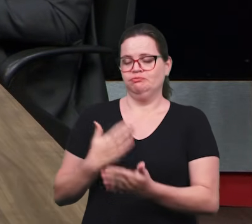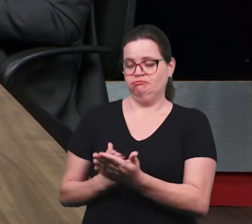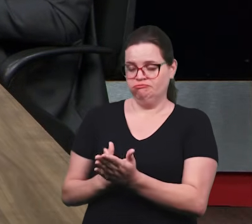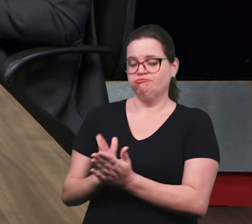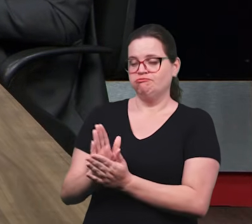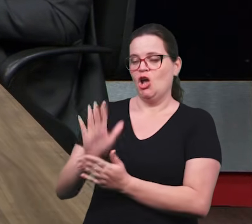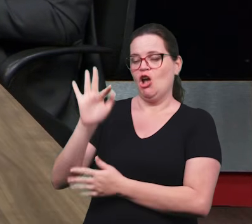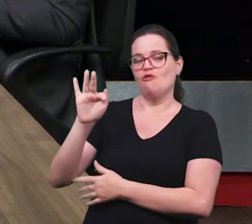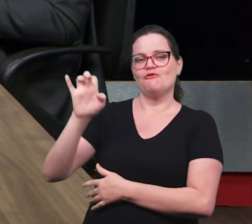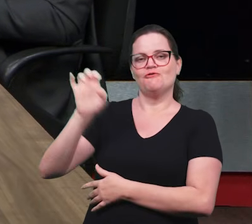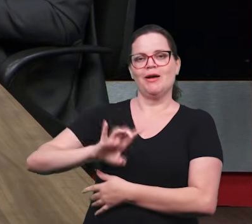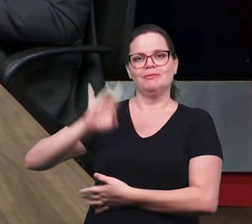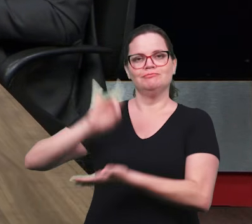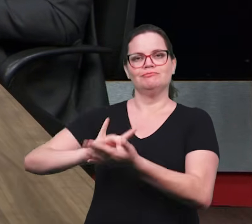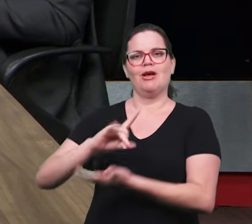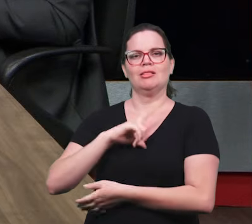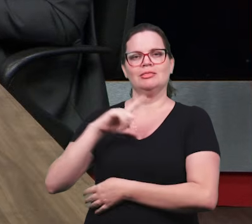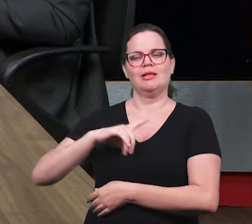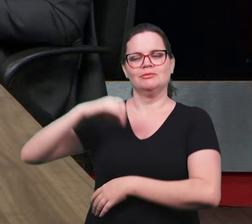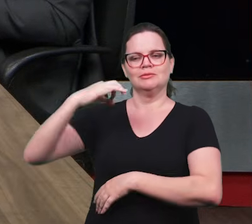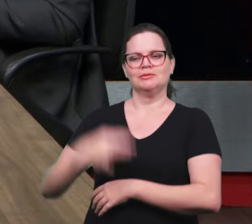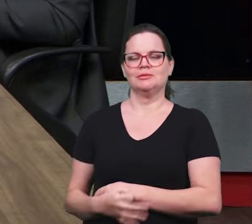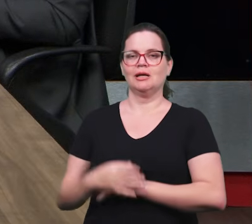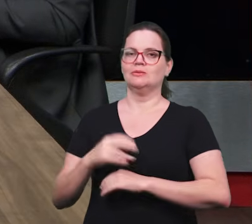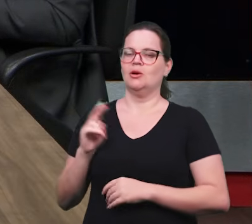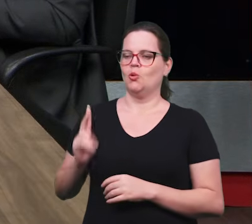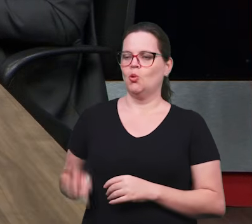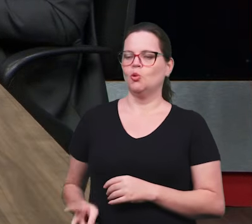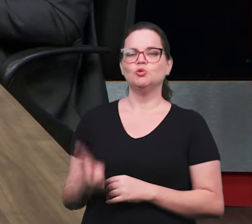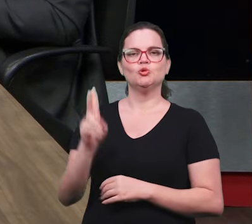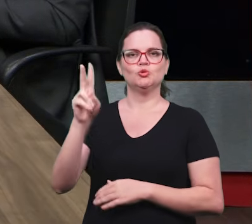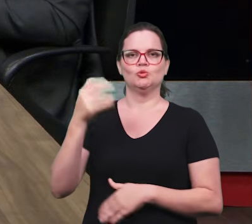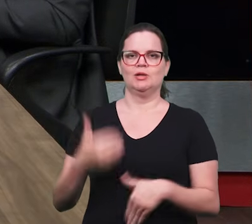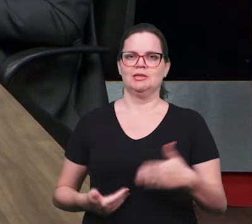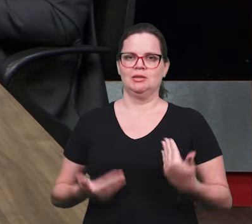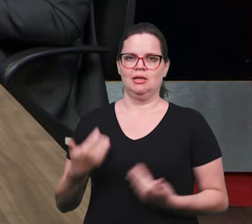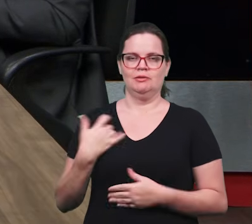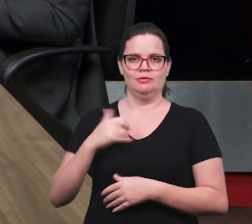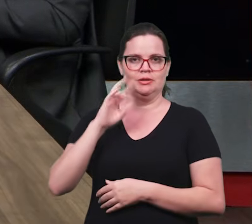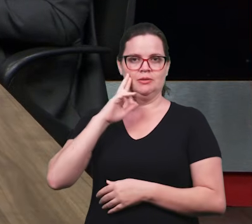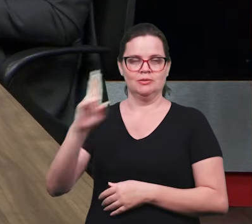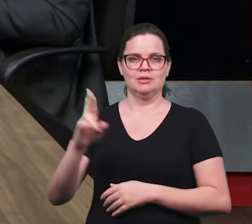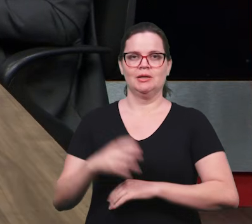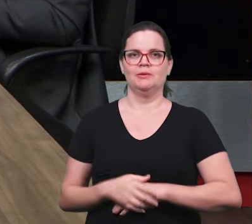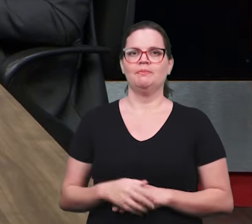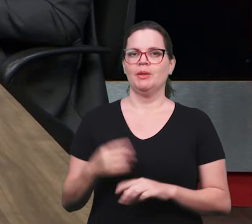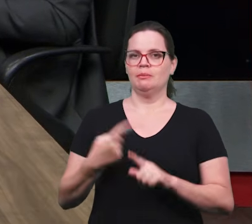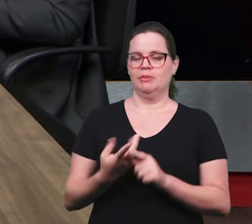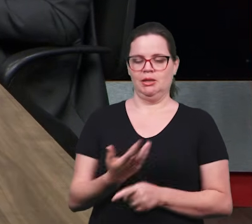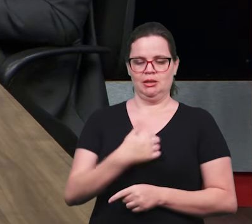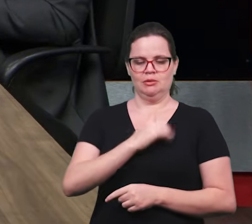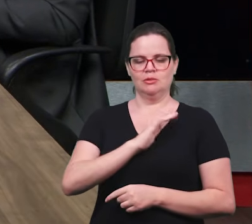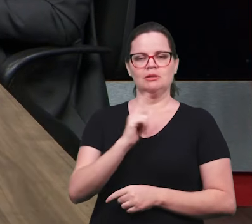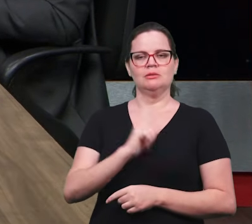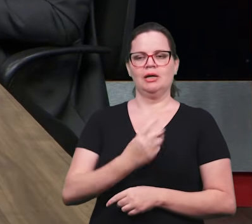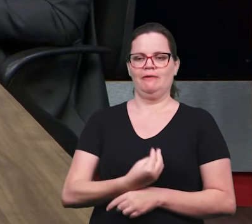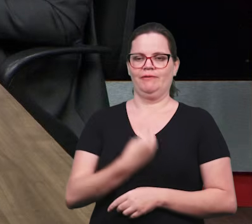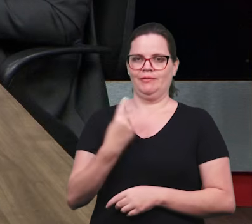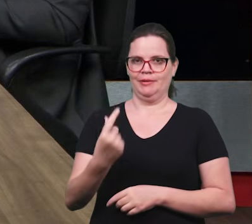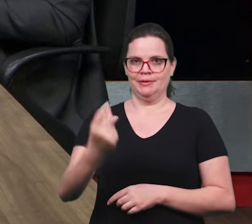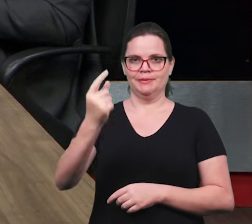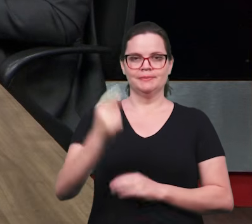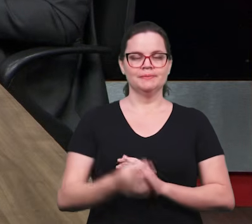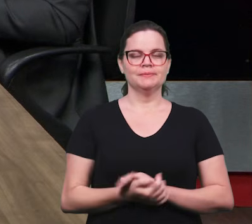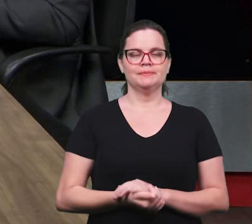contém a fé genuína, ele a mantendo, ele retém a vida eterna, né, no seu